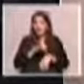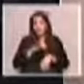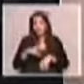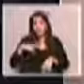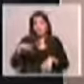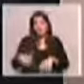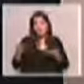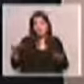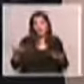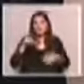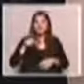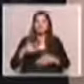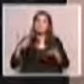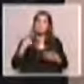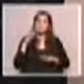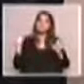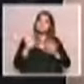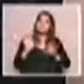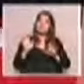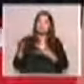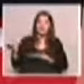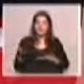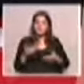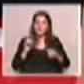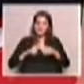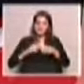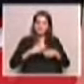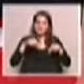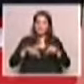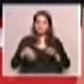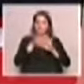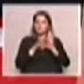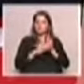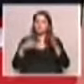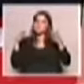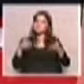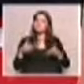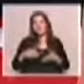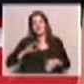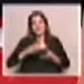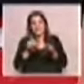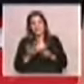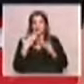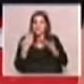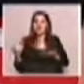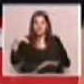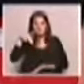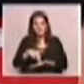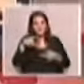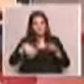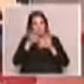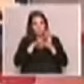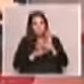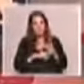à Pessoa Portugal, também despedirmos dos nossos convidados e parceiros nesta edição dedicada ao queijo. Muito obrigada por terem estado connosco neste programa